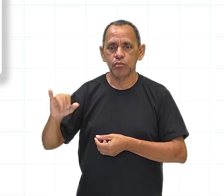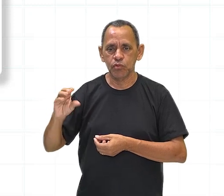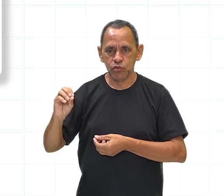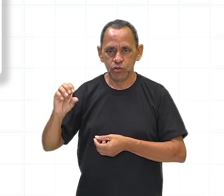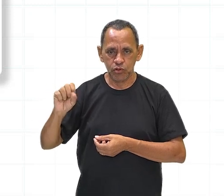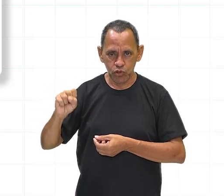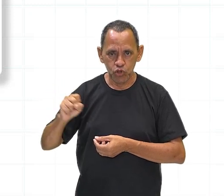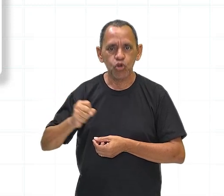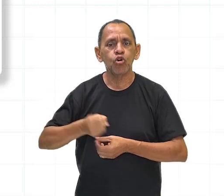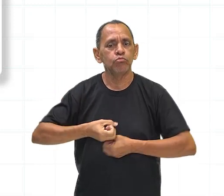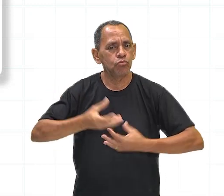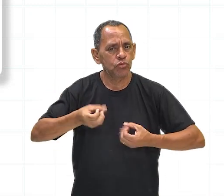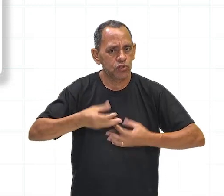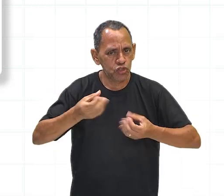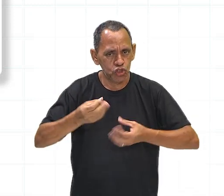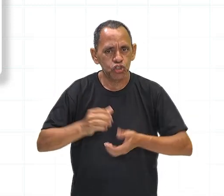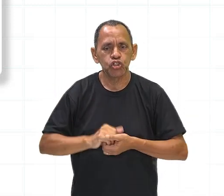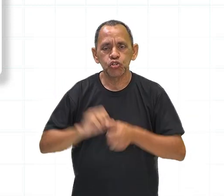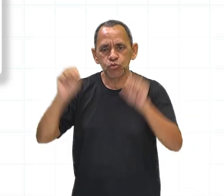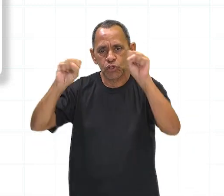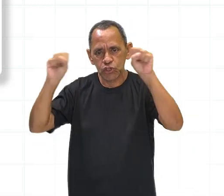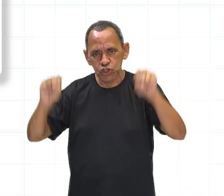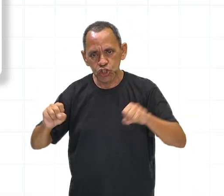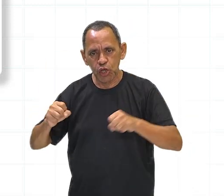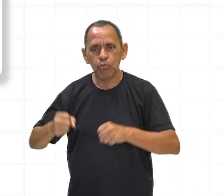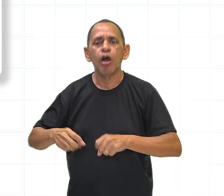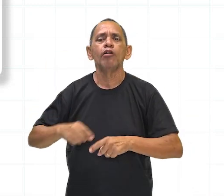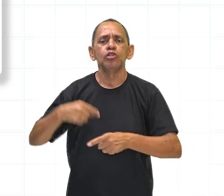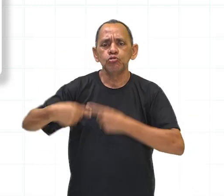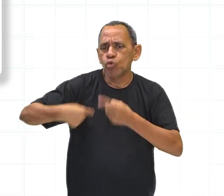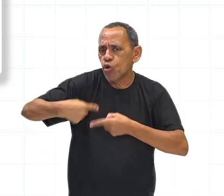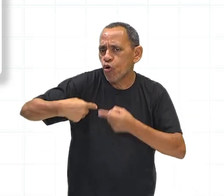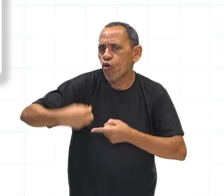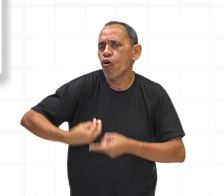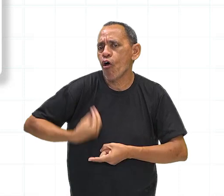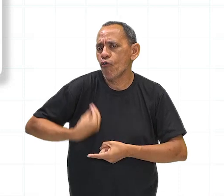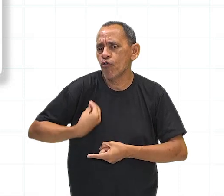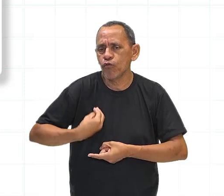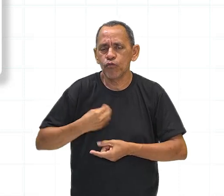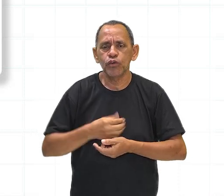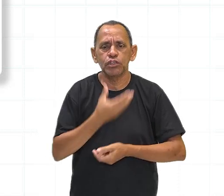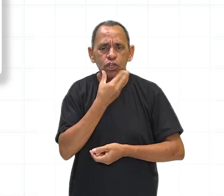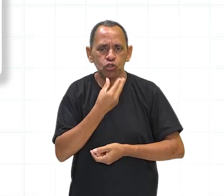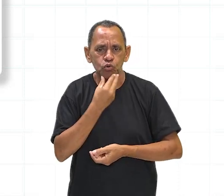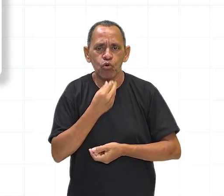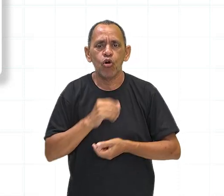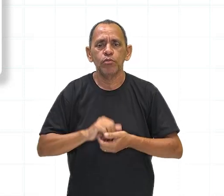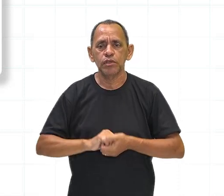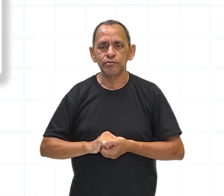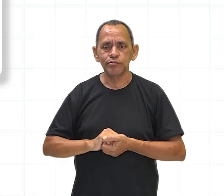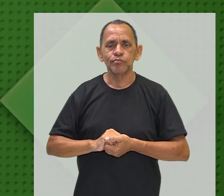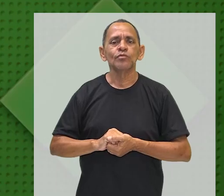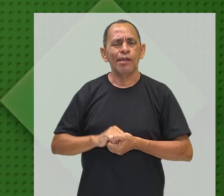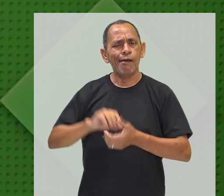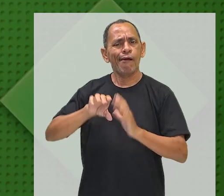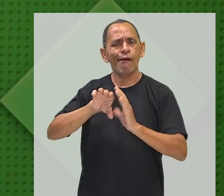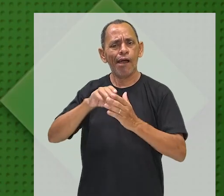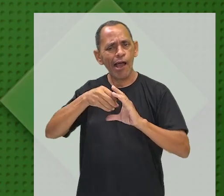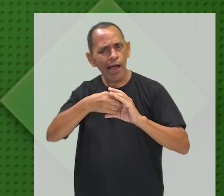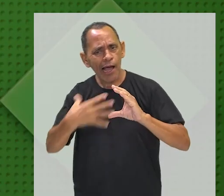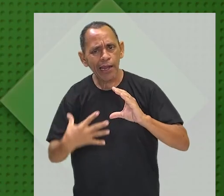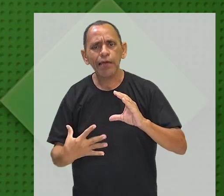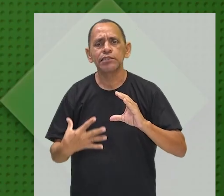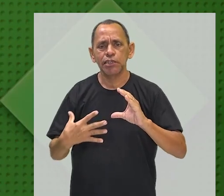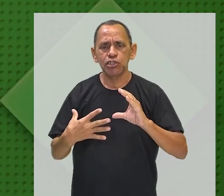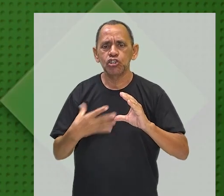serão produzidos ali pelo sistema reprodutor masculino que vão dar as características sexuais masculinas, né? Então logo ali